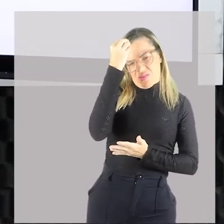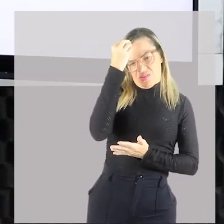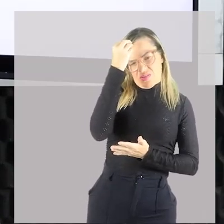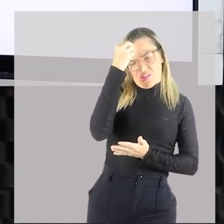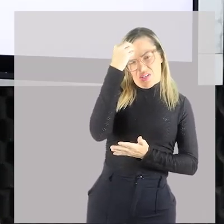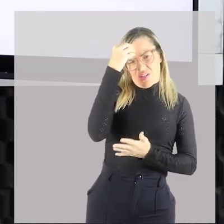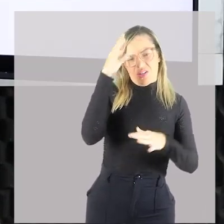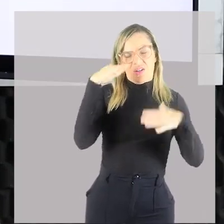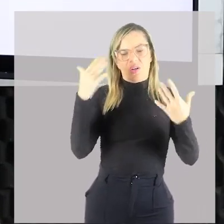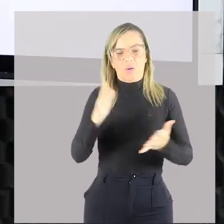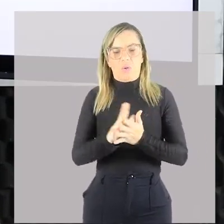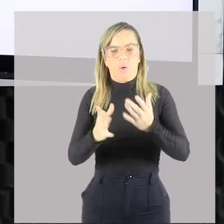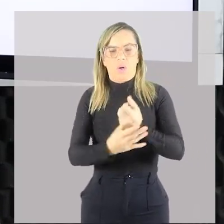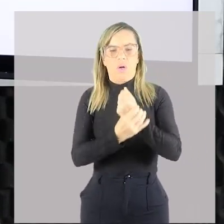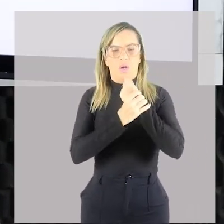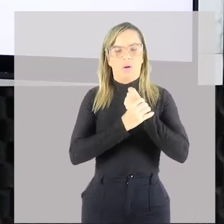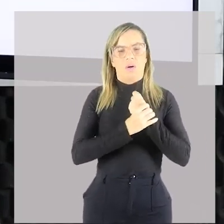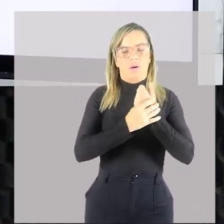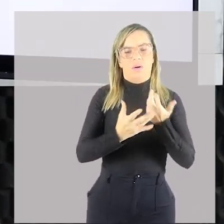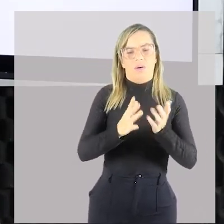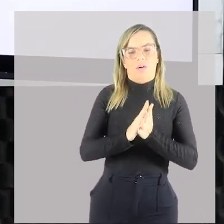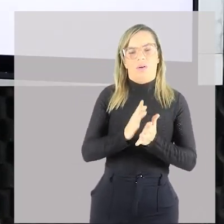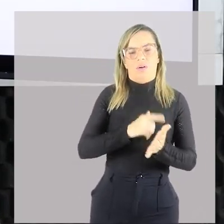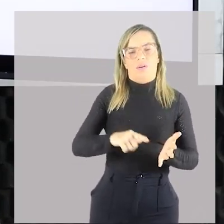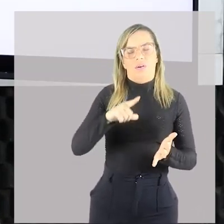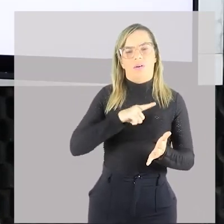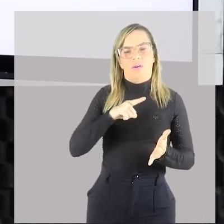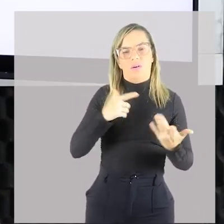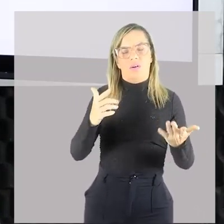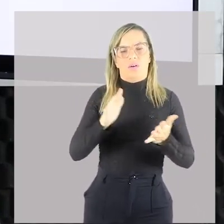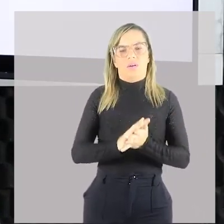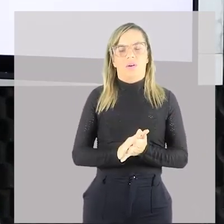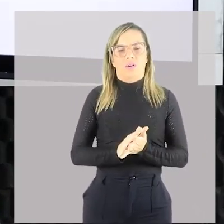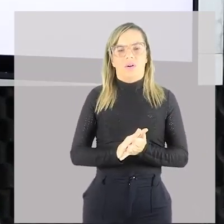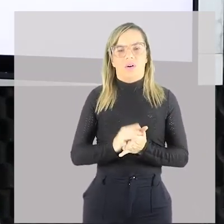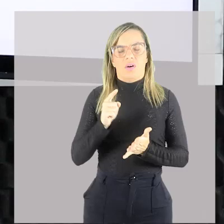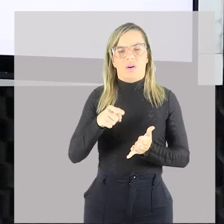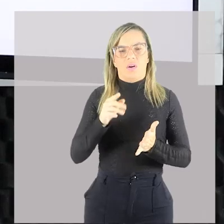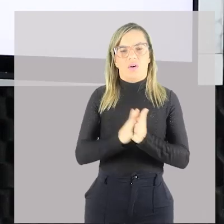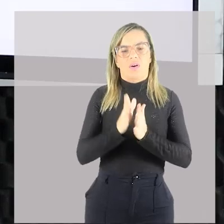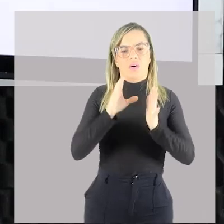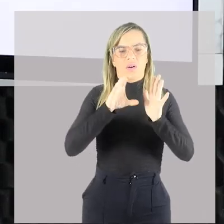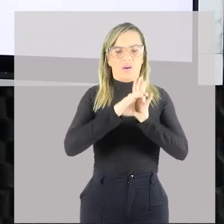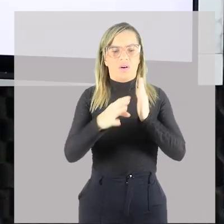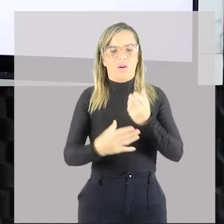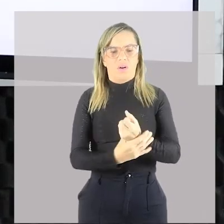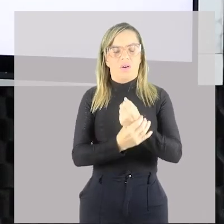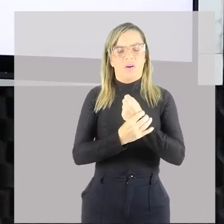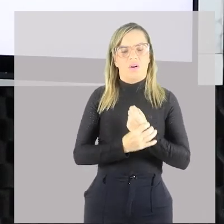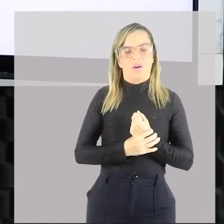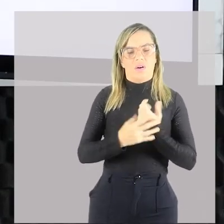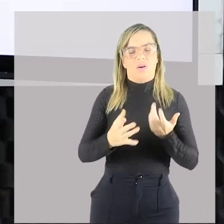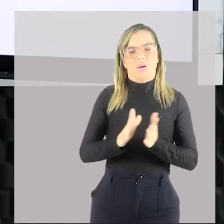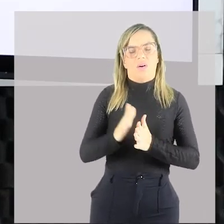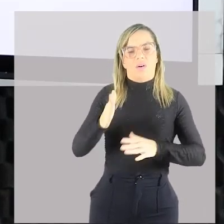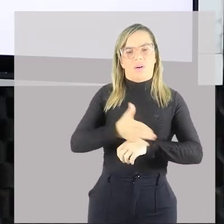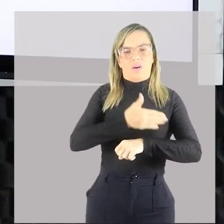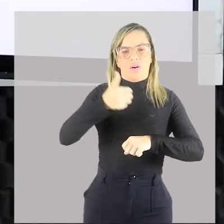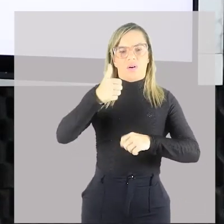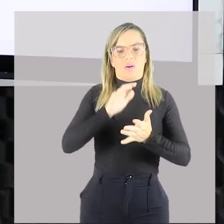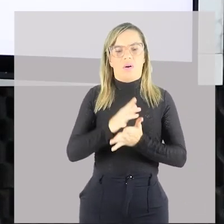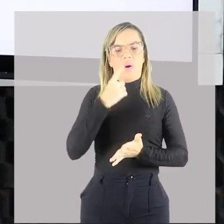Do absolutismo. Ele tem prerrogativas absolutistas, vamos usar assim, né? Fica até melhor. Fica